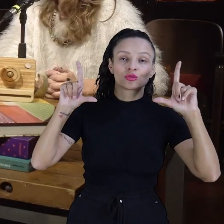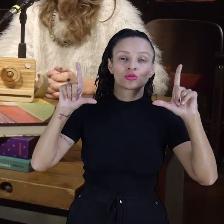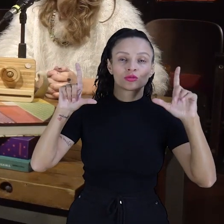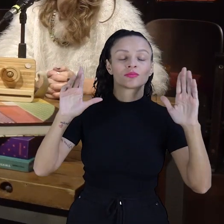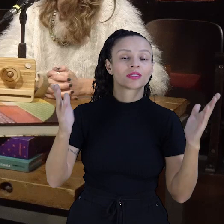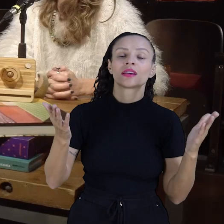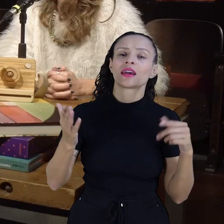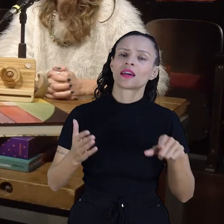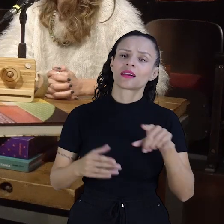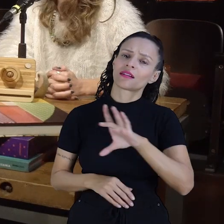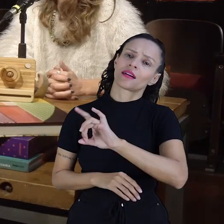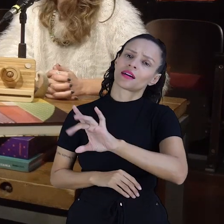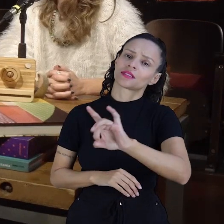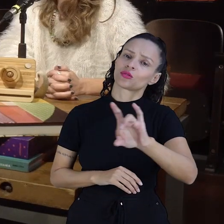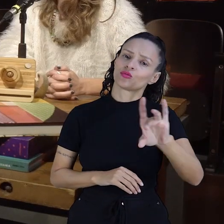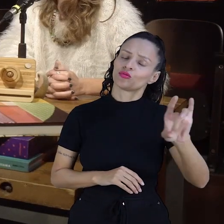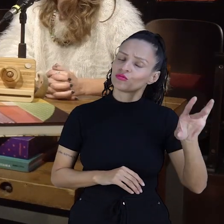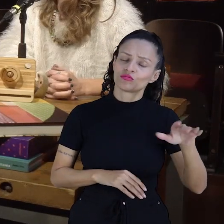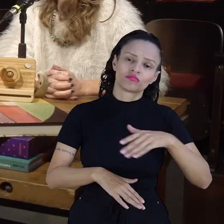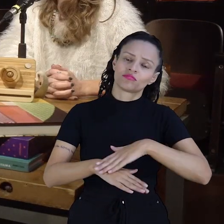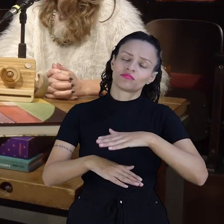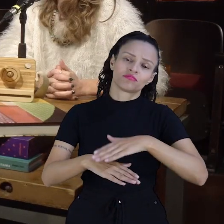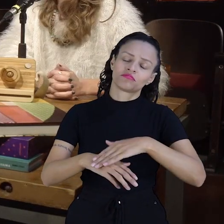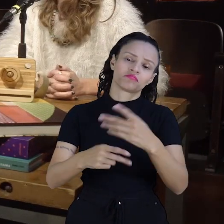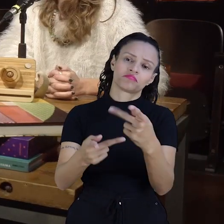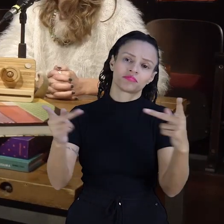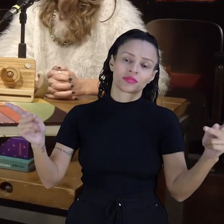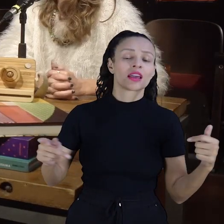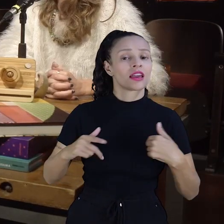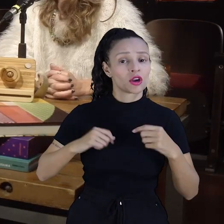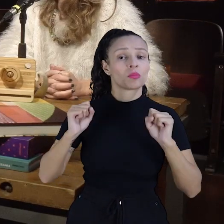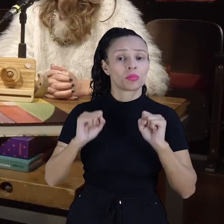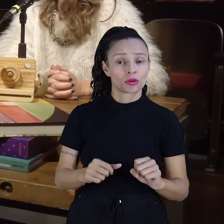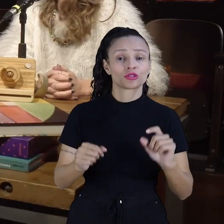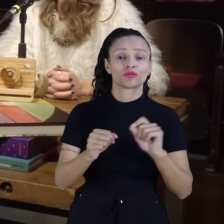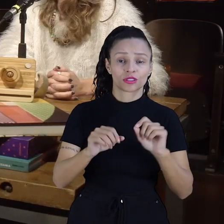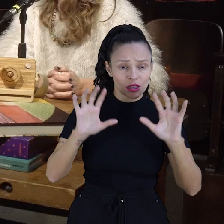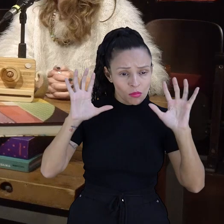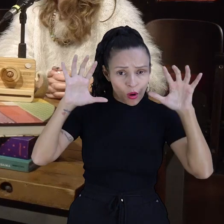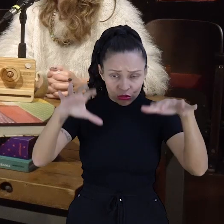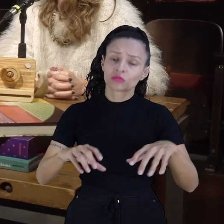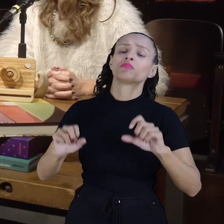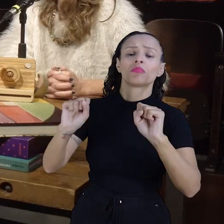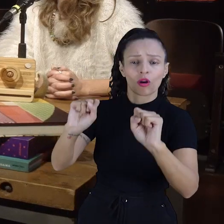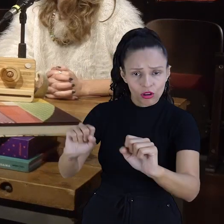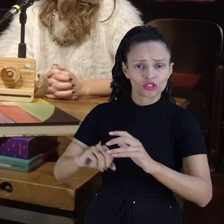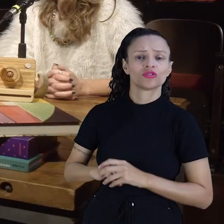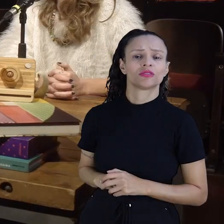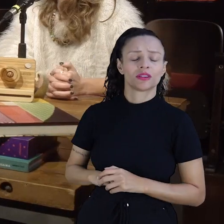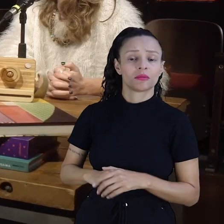caber nesse espaço. Não, ali cada um foi moldando. E eu posso fazer um monstro?